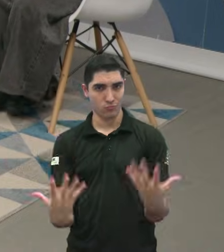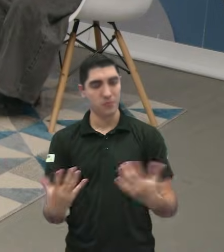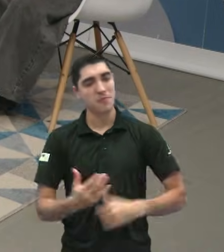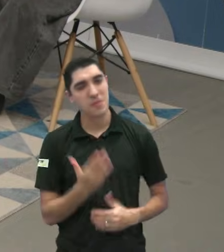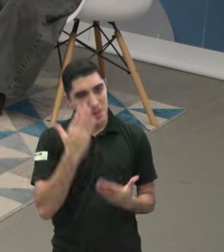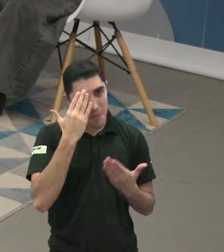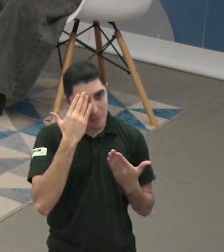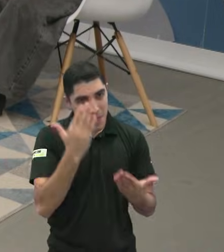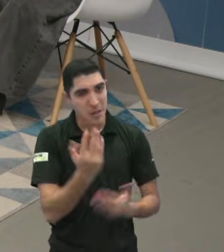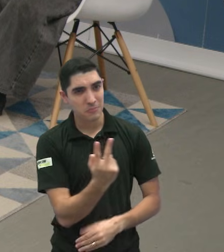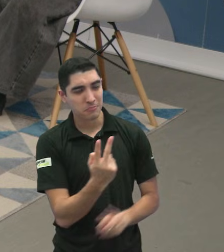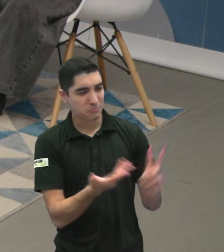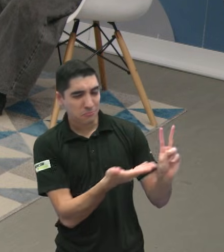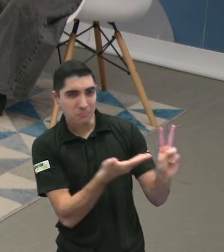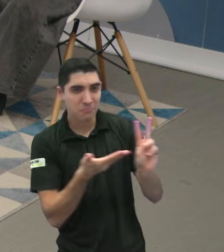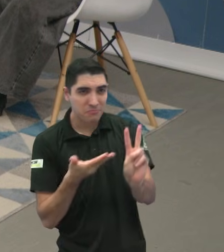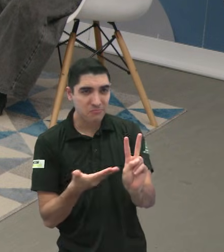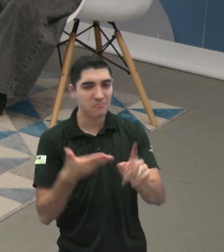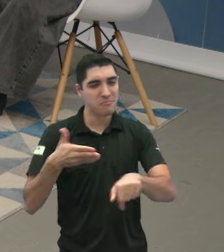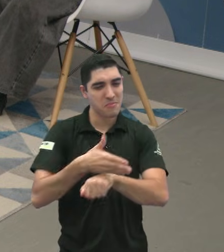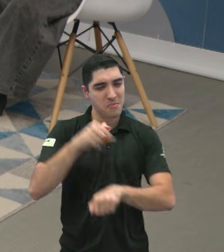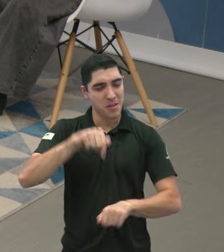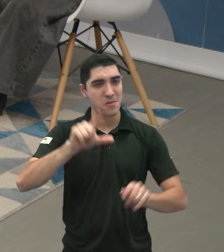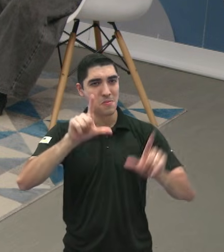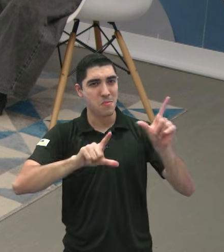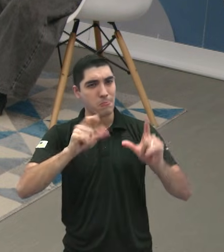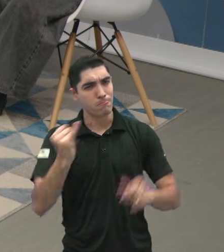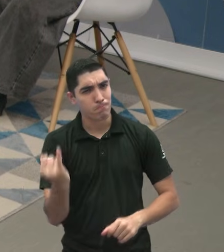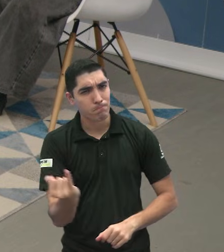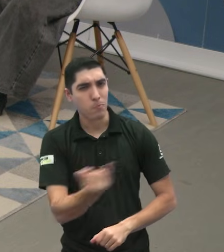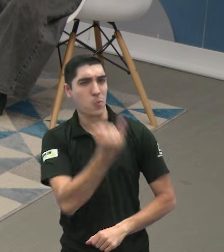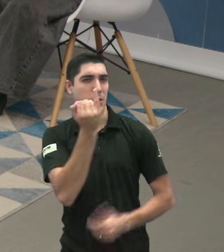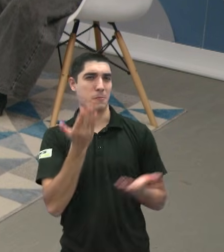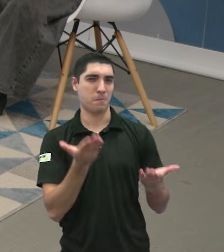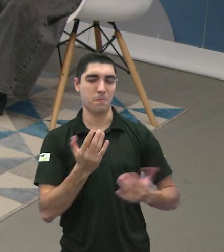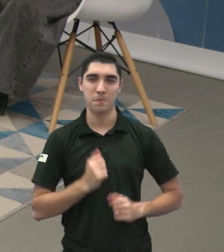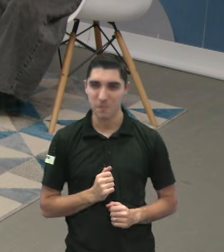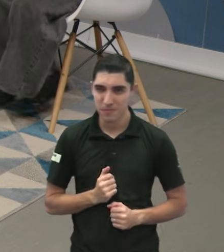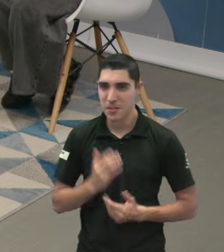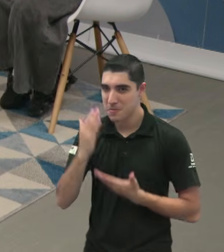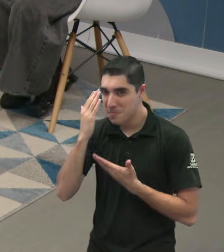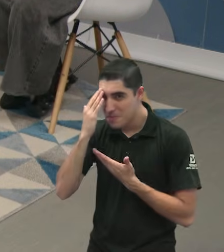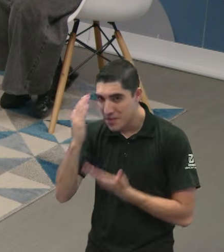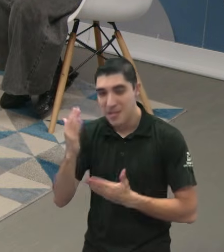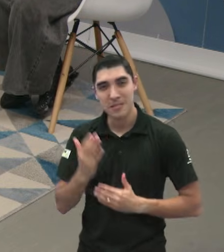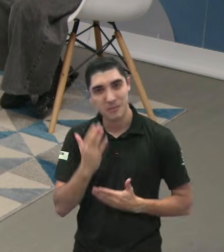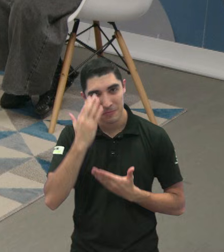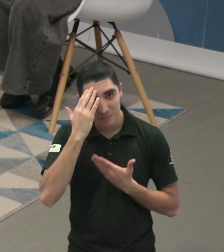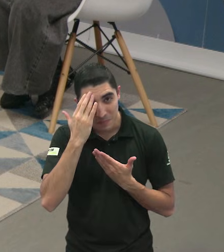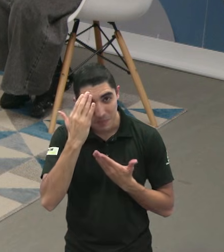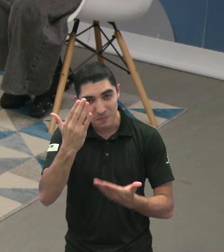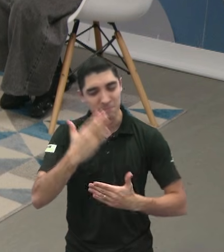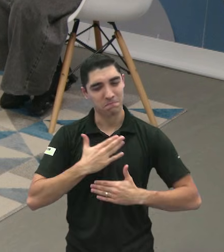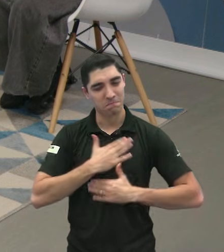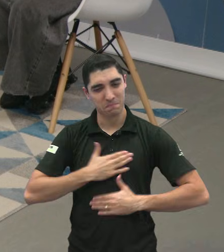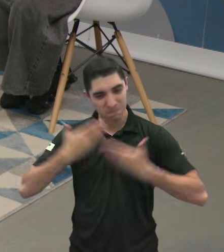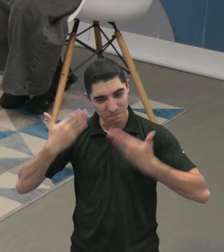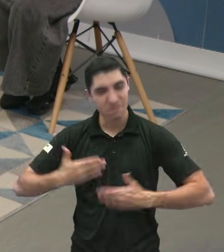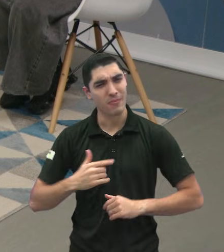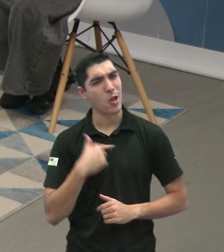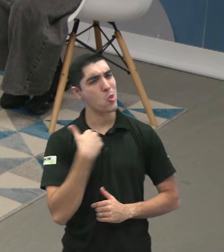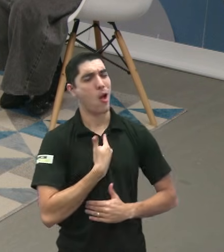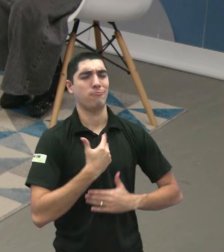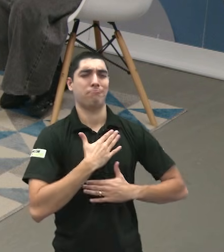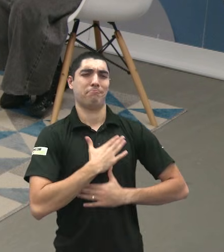por vocês estarem aqui nesse programa tão essencial para a gente discutir. A gente que agradece. Muito obrigada, o prazer é meu. Até todo